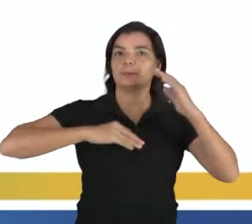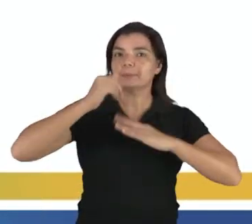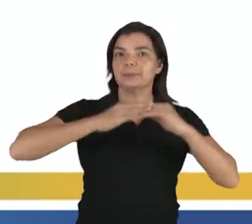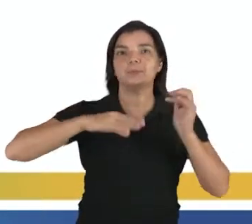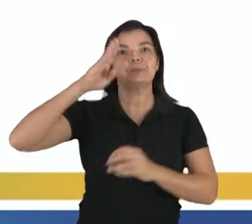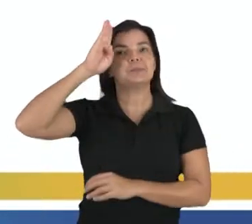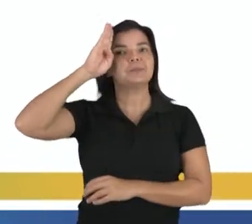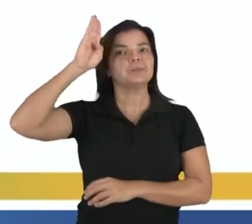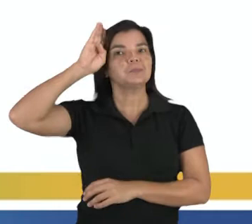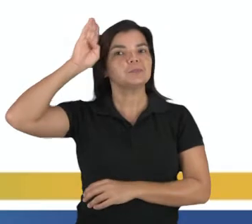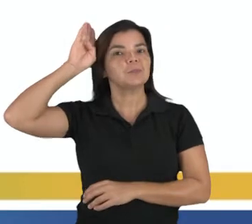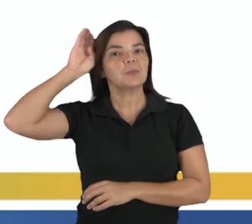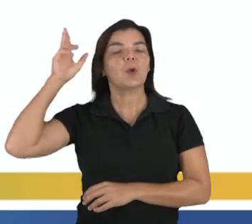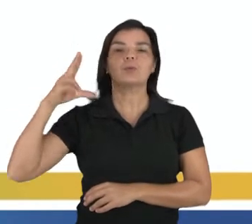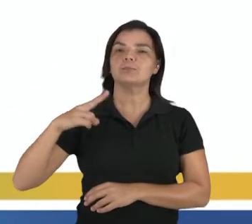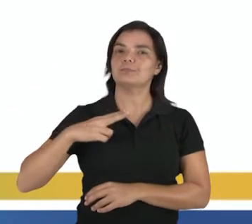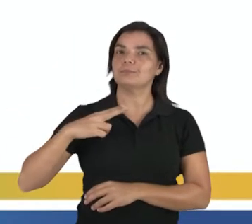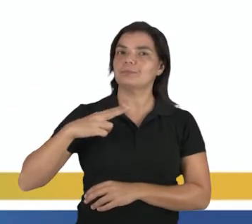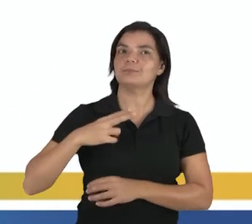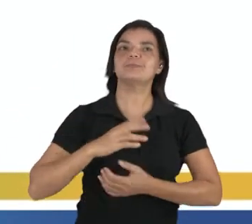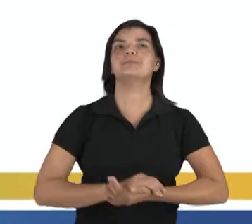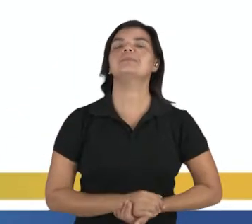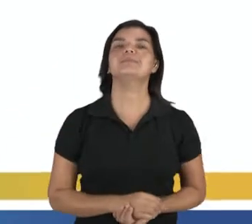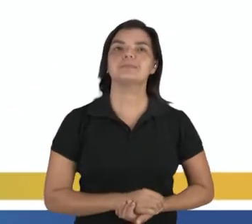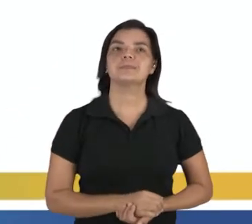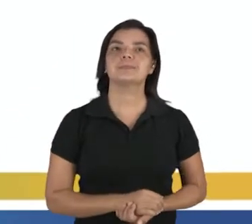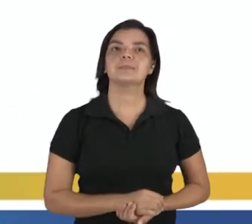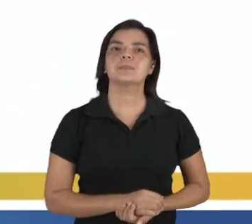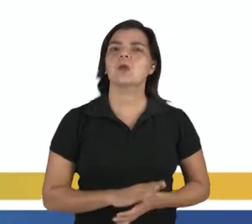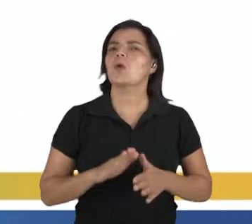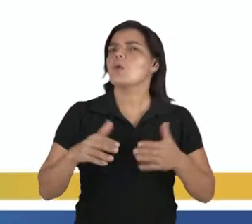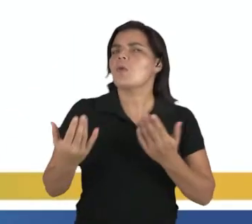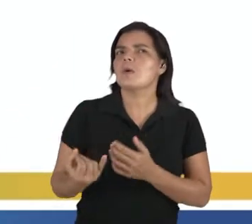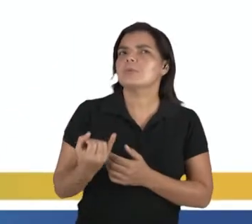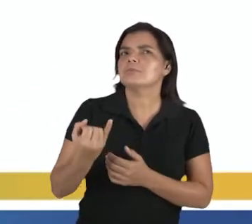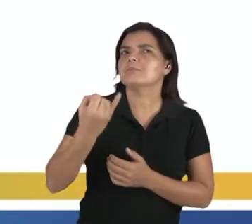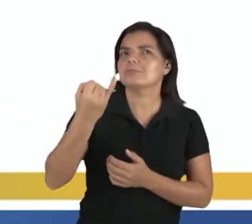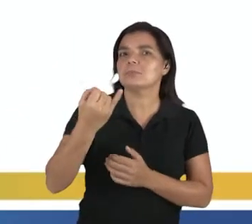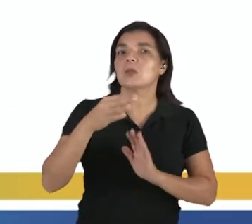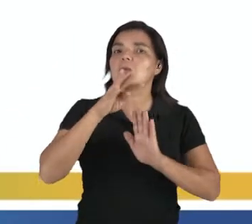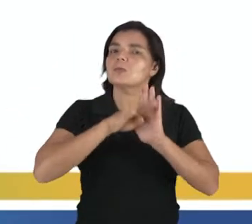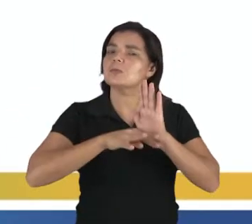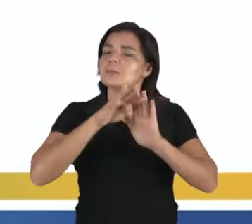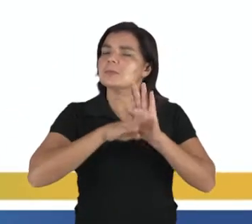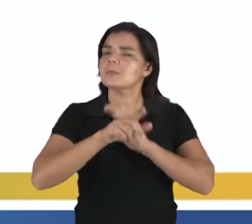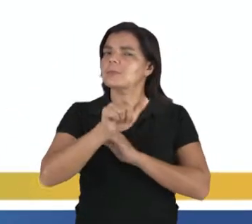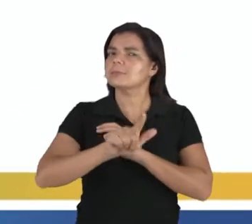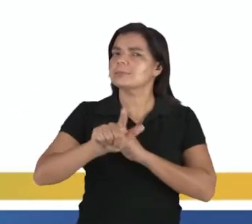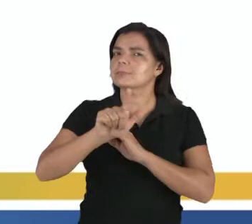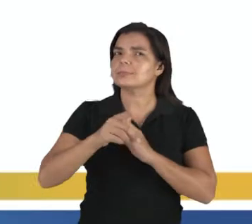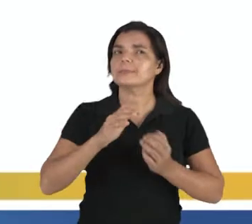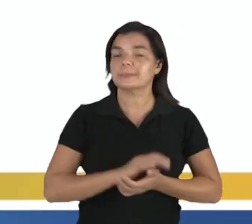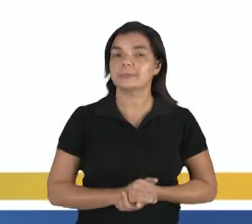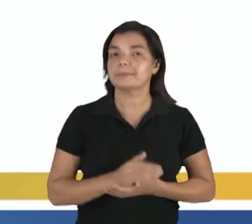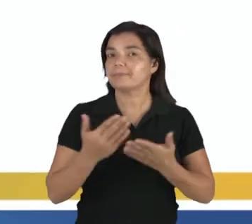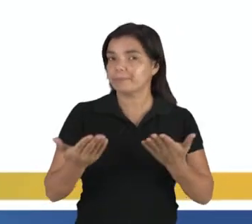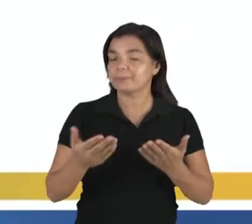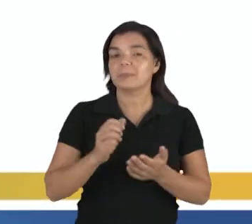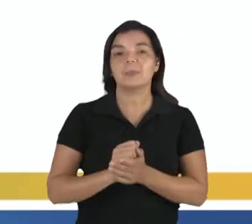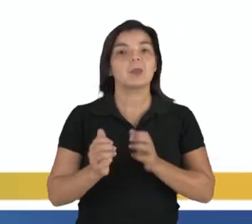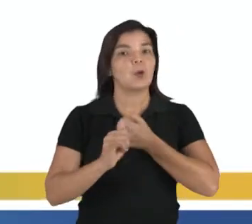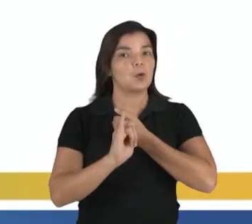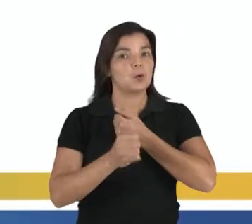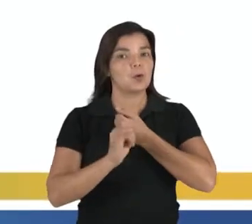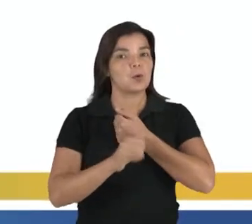profissional, acadêmica ou pessoal. E qual a importância de ler textos literários, que no caso da crônica